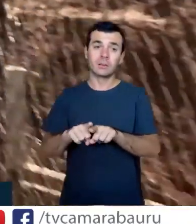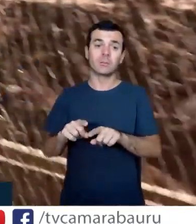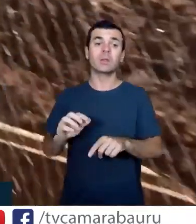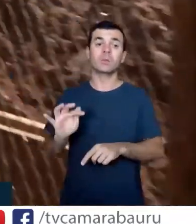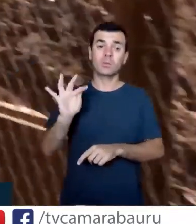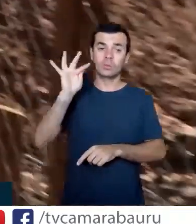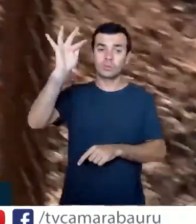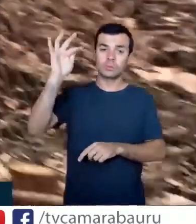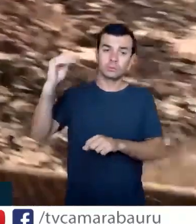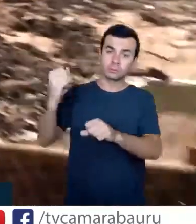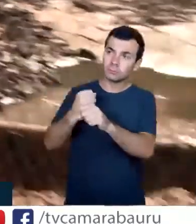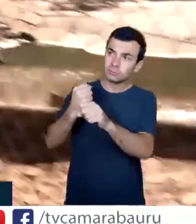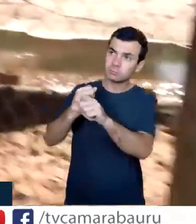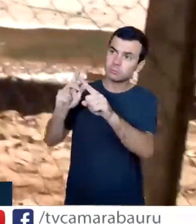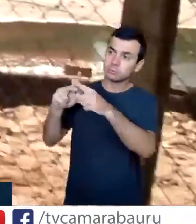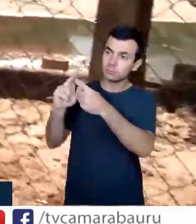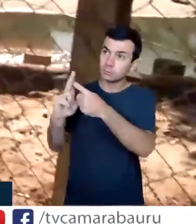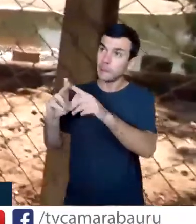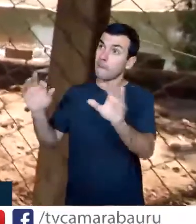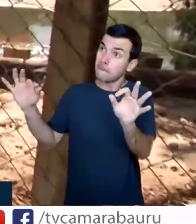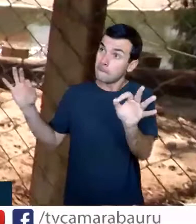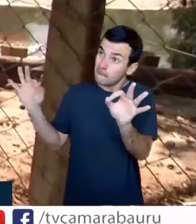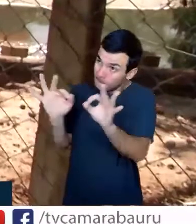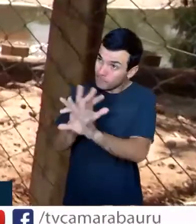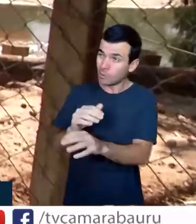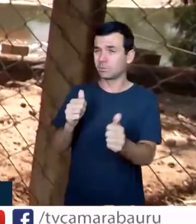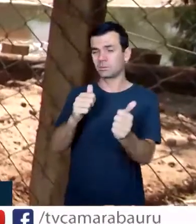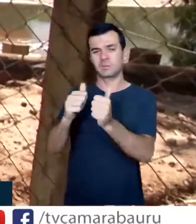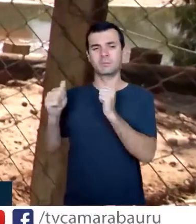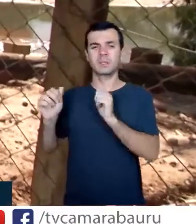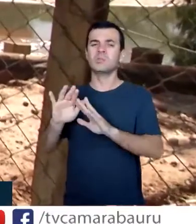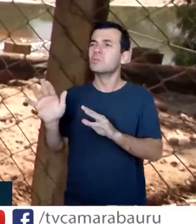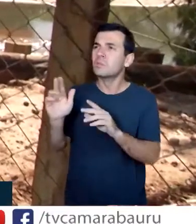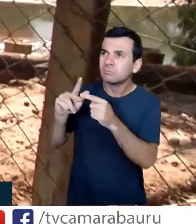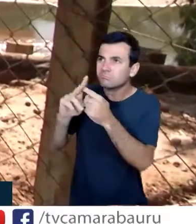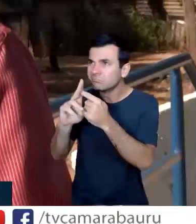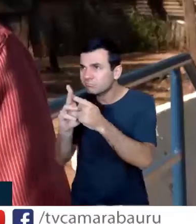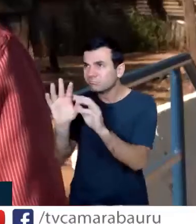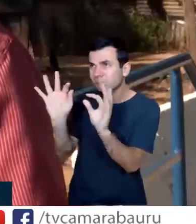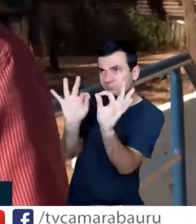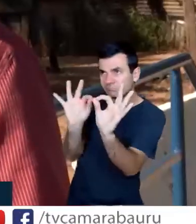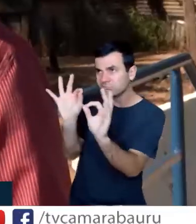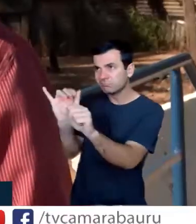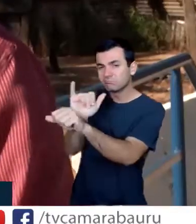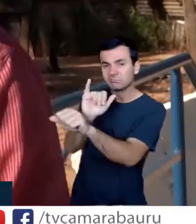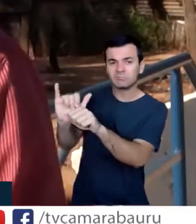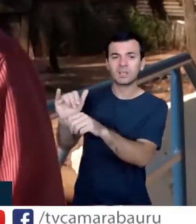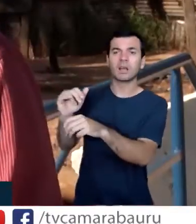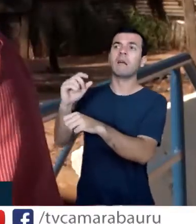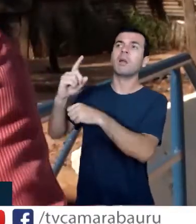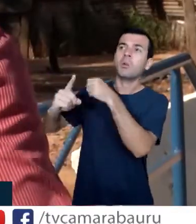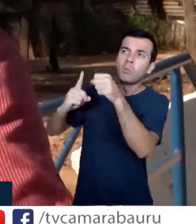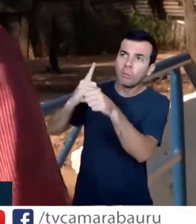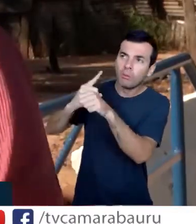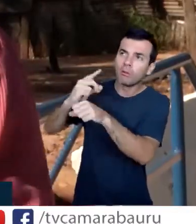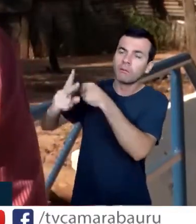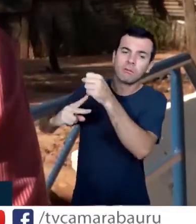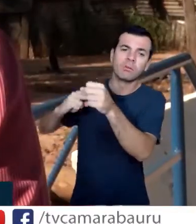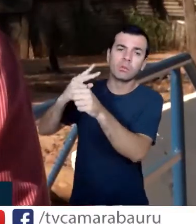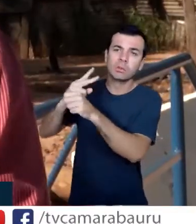que seja definitiva, né? Não seja paliativa para aguentar uma ou duas temporadas de chuva, mas para que